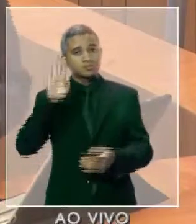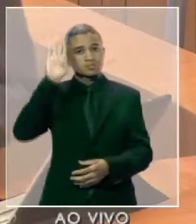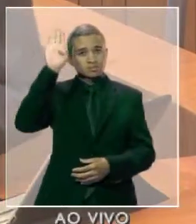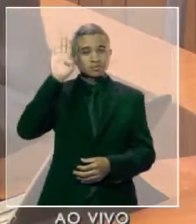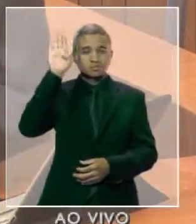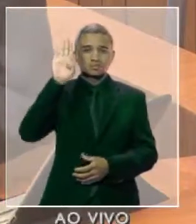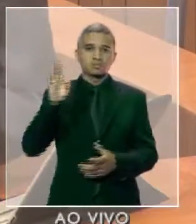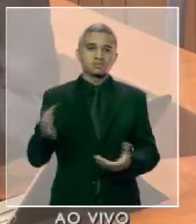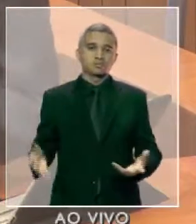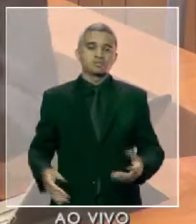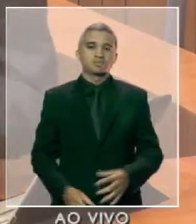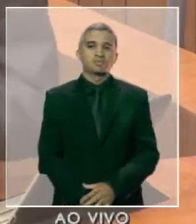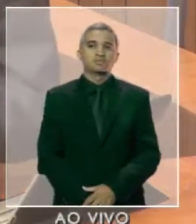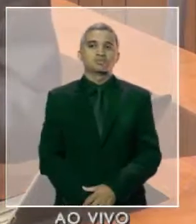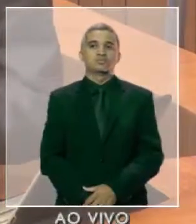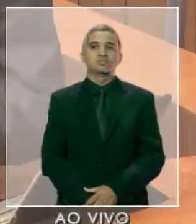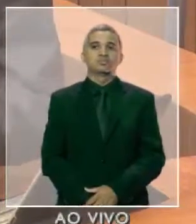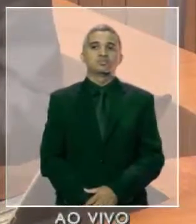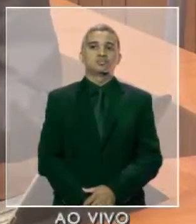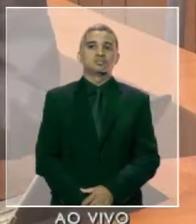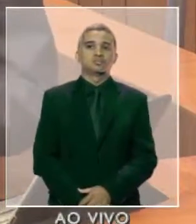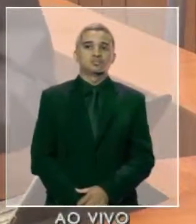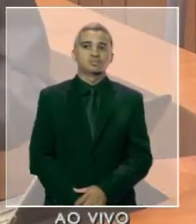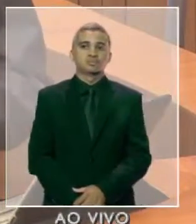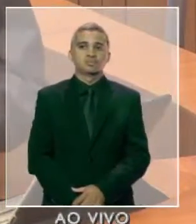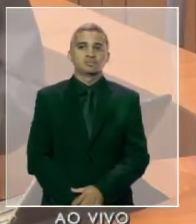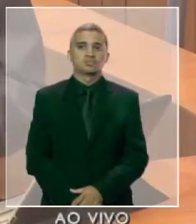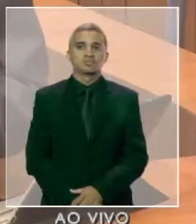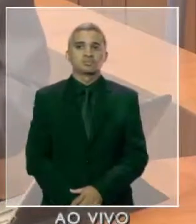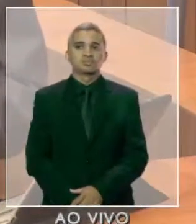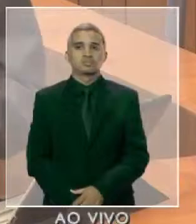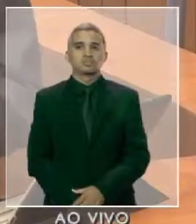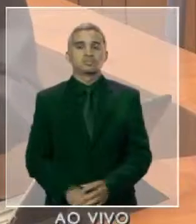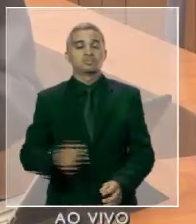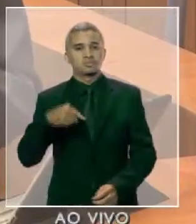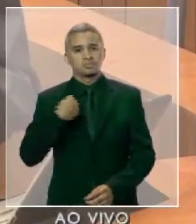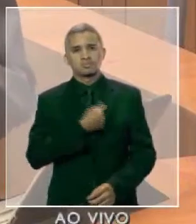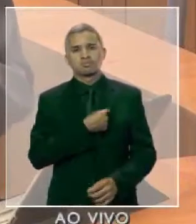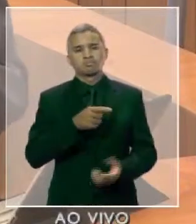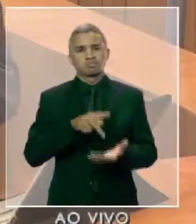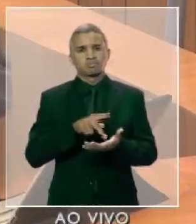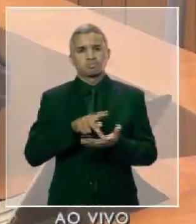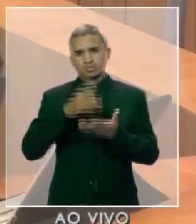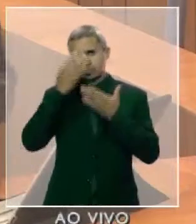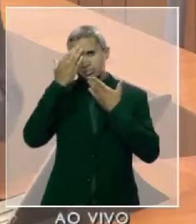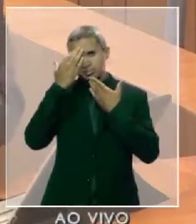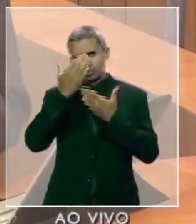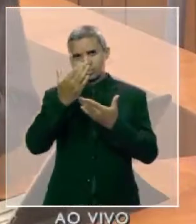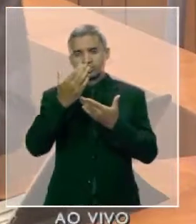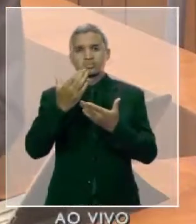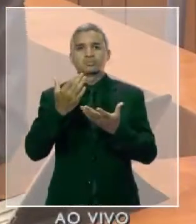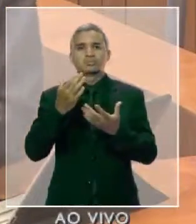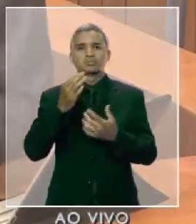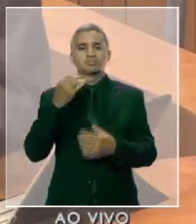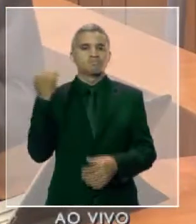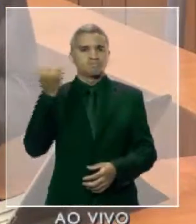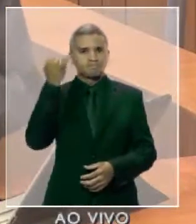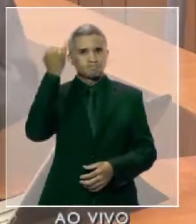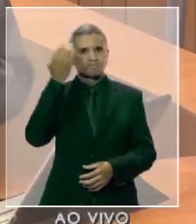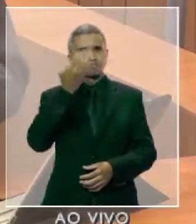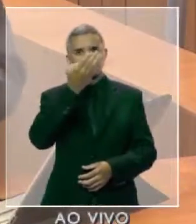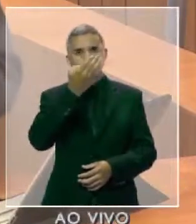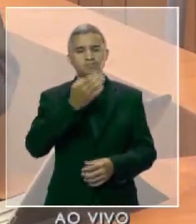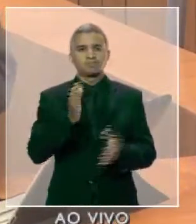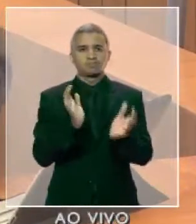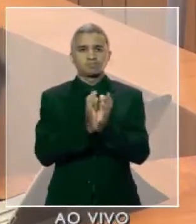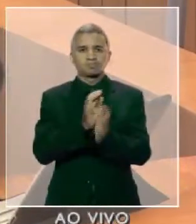filho. Então, todos ficamos realmente agradecidos por participar de um evento tão importante. O PRB, mais